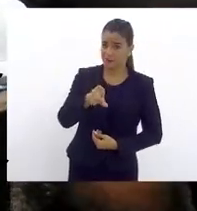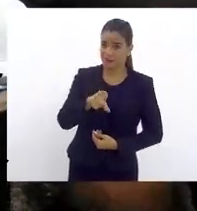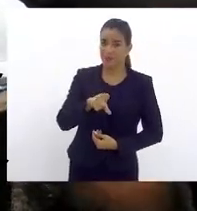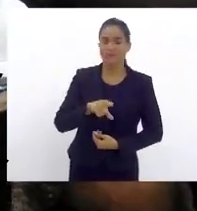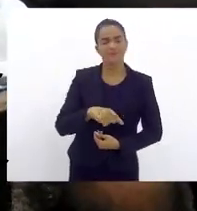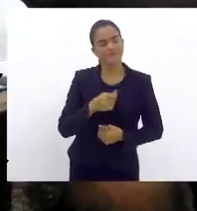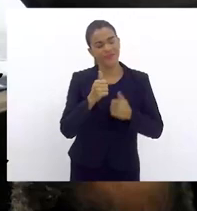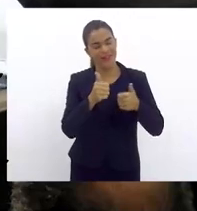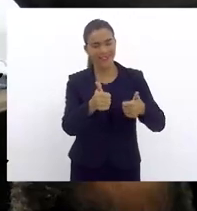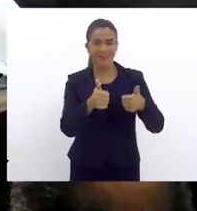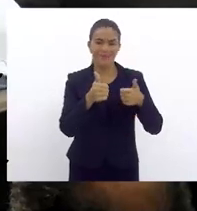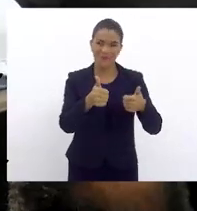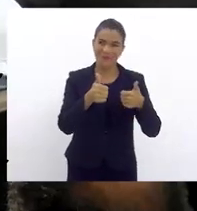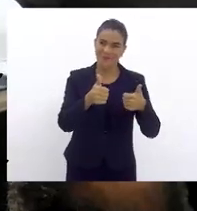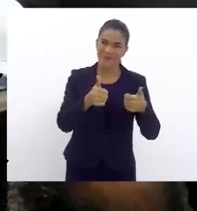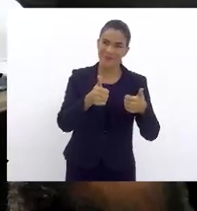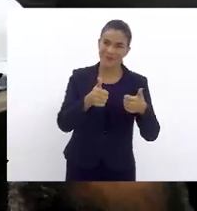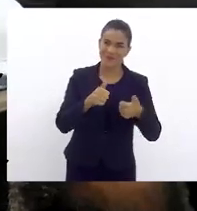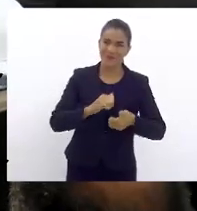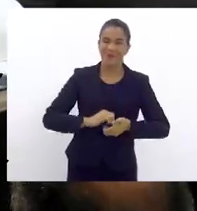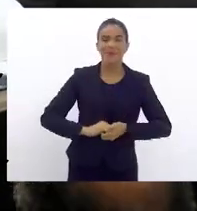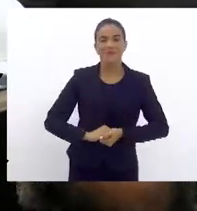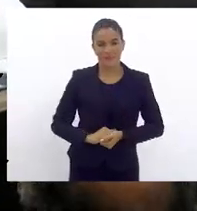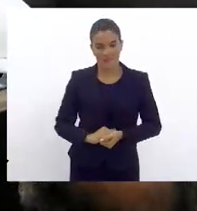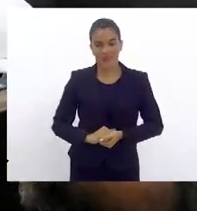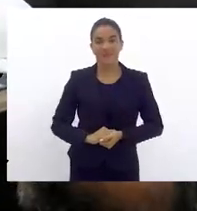Tá certo ela ela